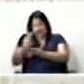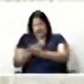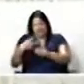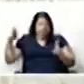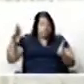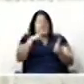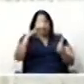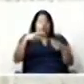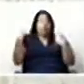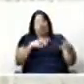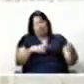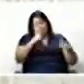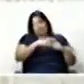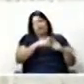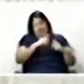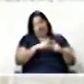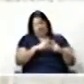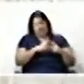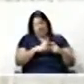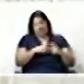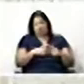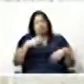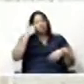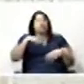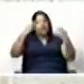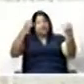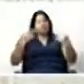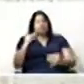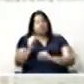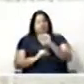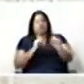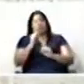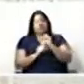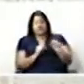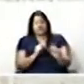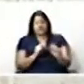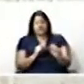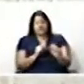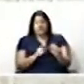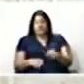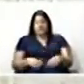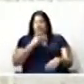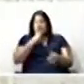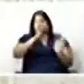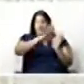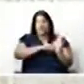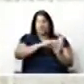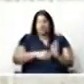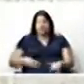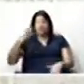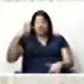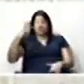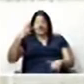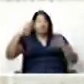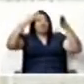tirar as coisas, o patrimônio. A médica contou, Coronel Telhada, que os três bandidos que foram lá na porta